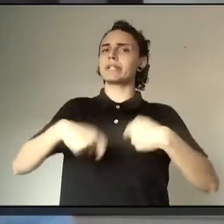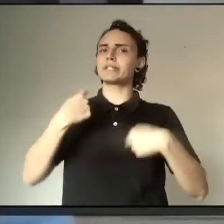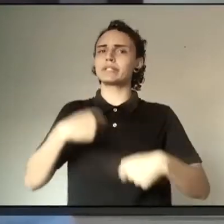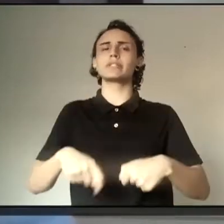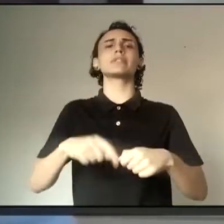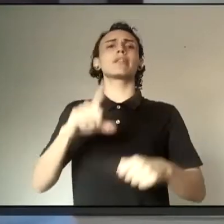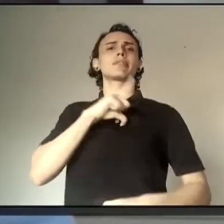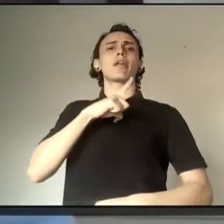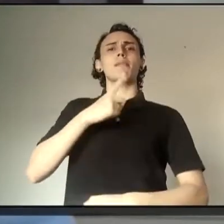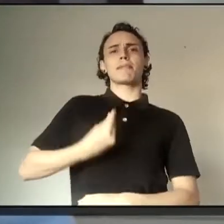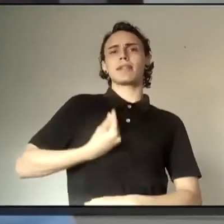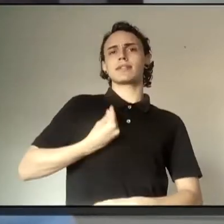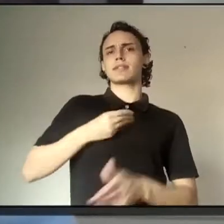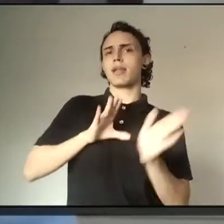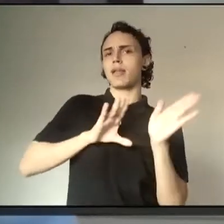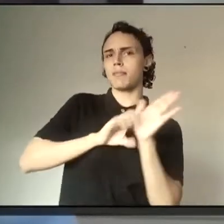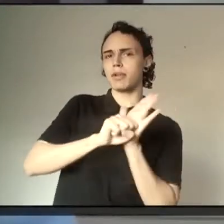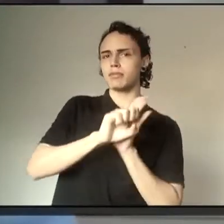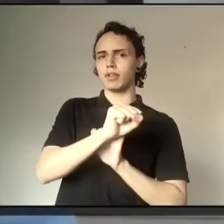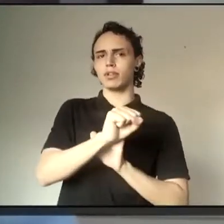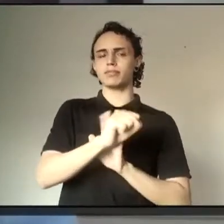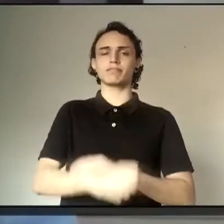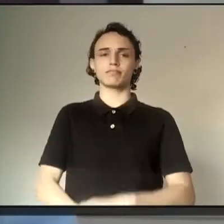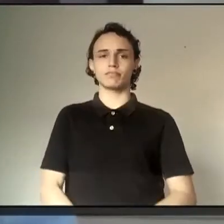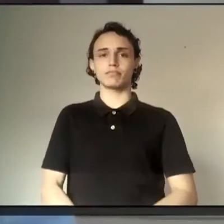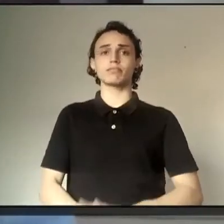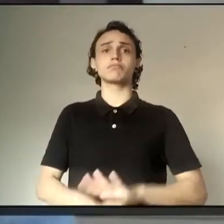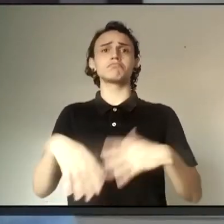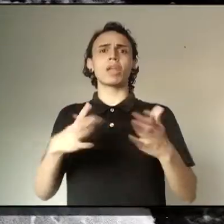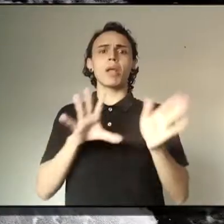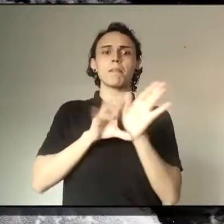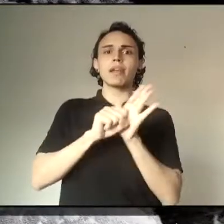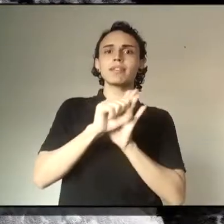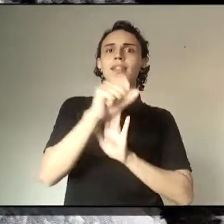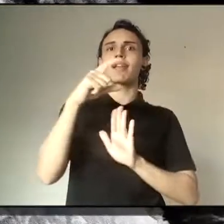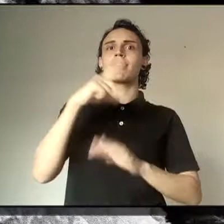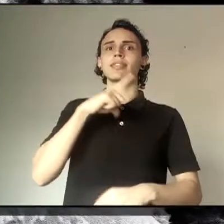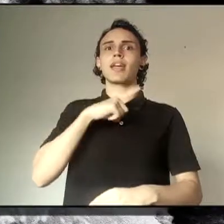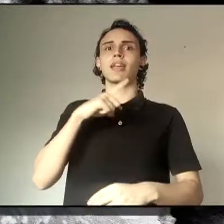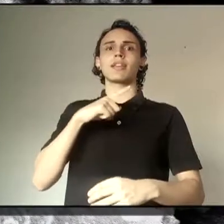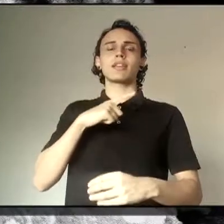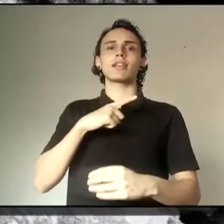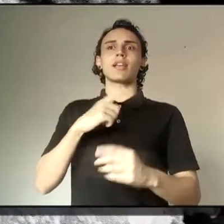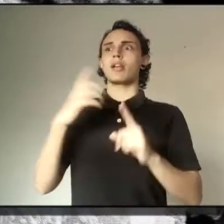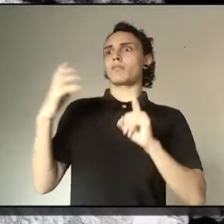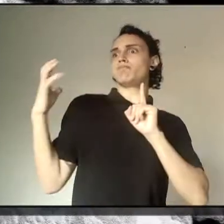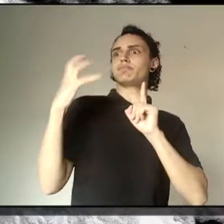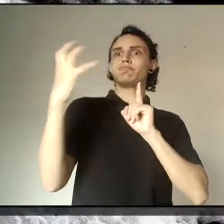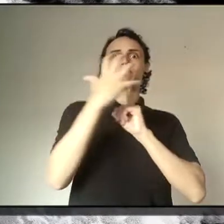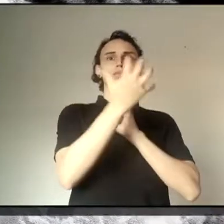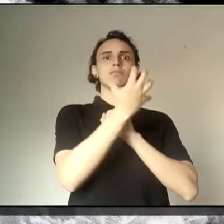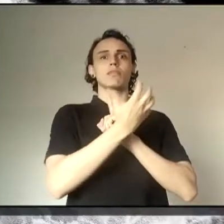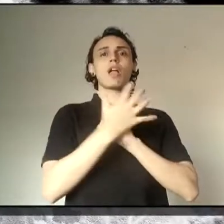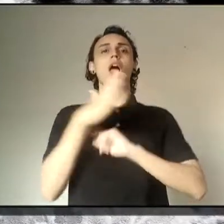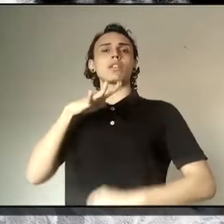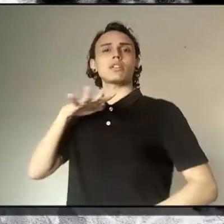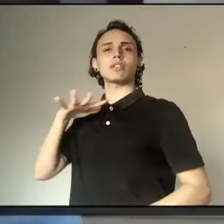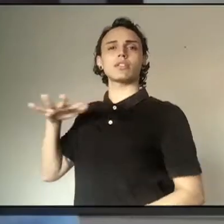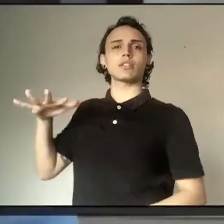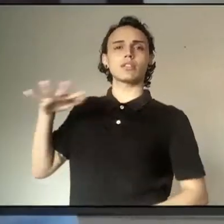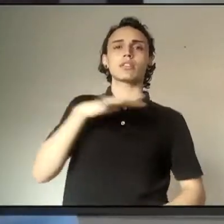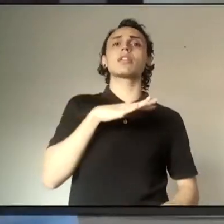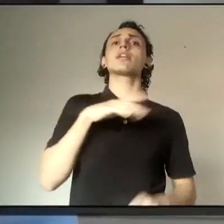qualquer ser do planeta, ela é inviável sem esses micro-organismos. E essas bactérias sofrem